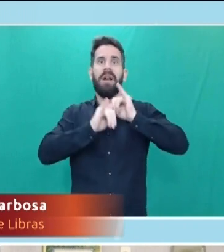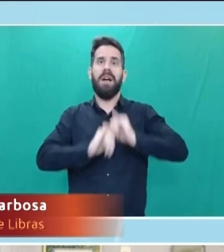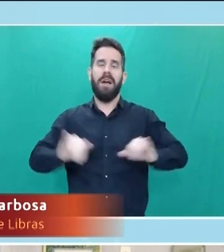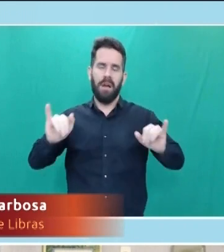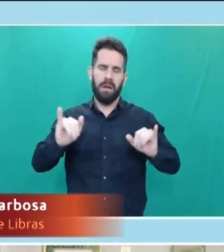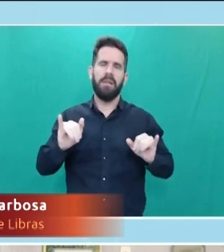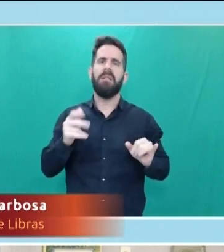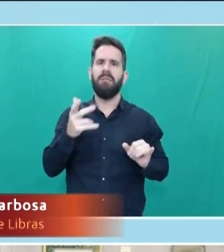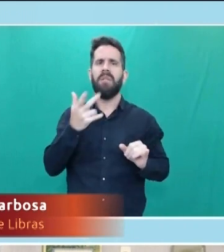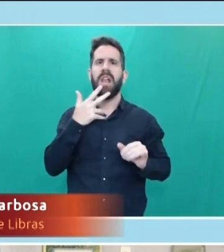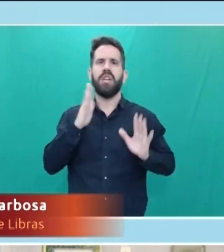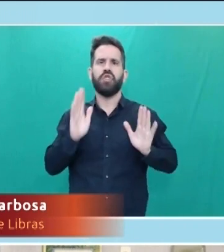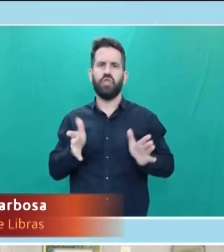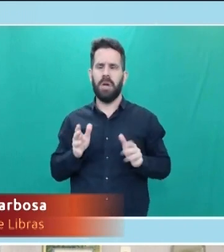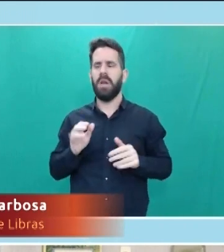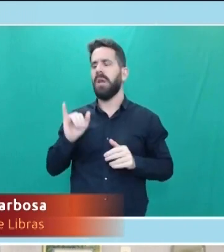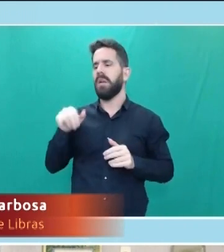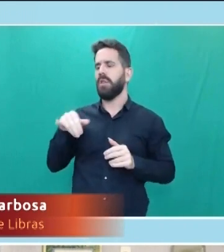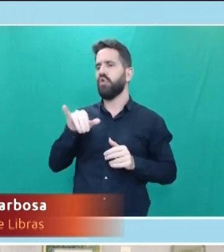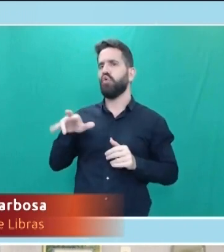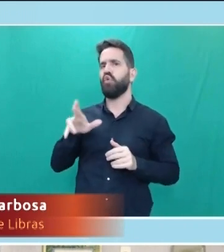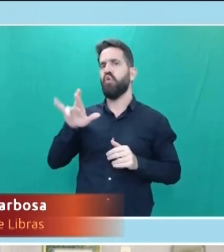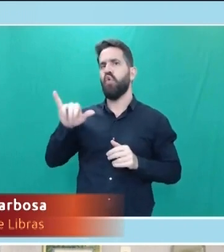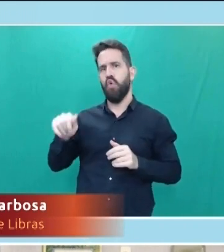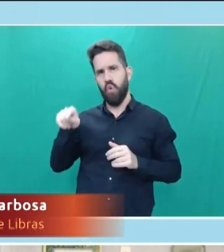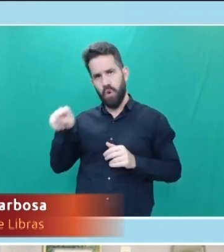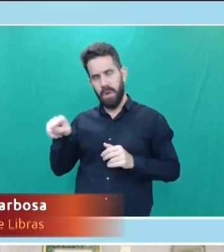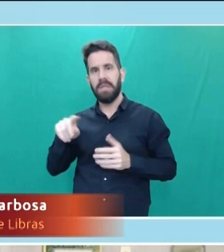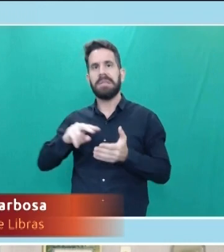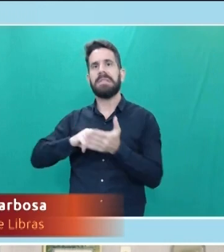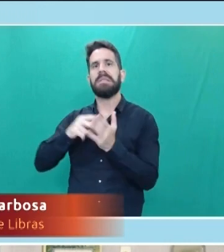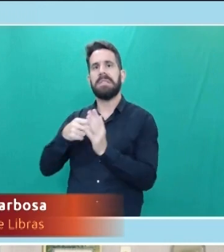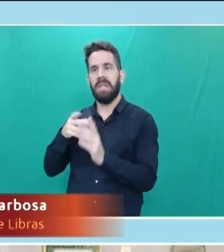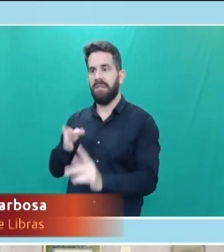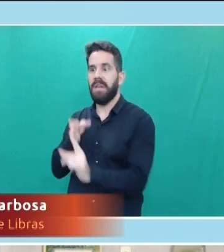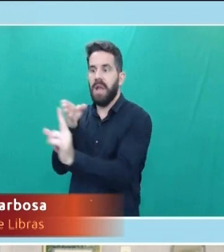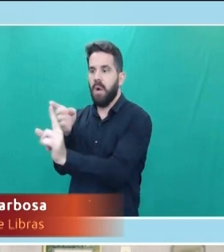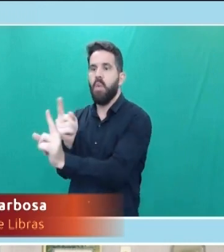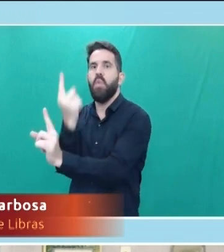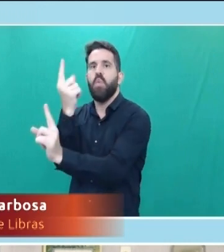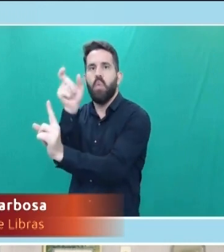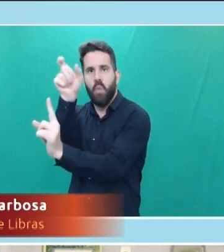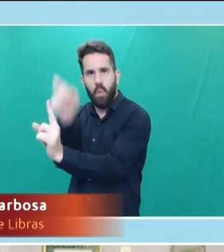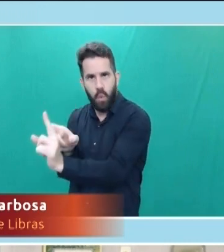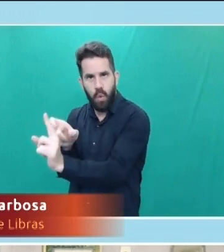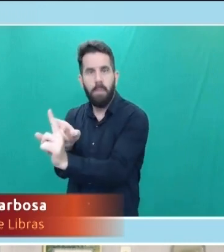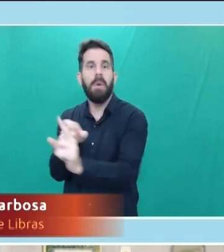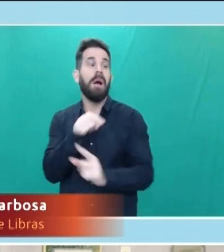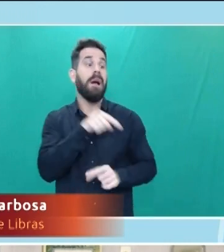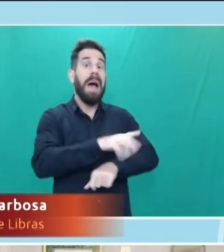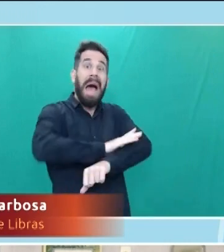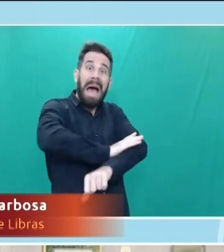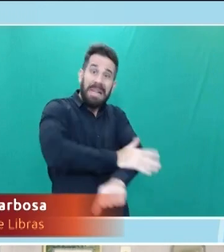crime de injúria racial seria direcionado ao indivíduo e o crime de racismo à coletividade. Como que era